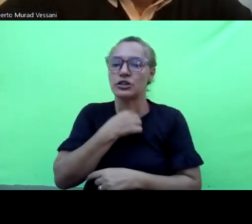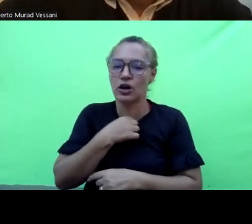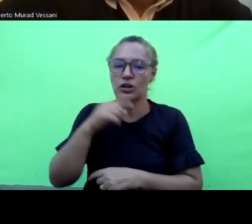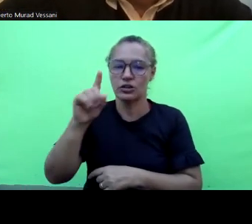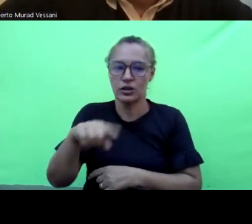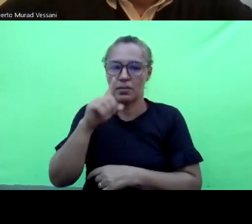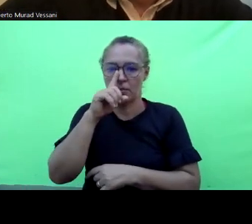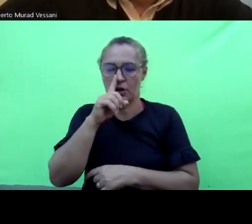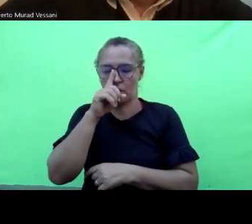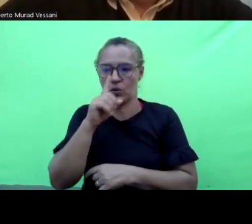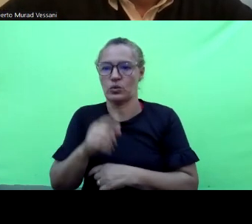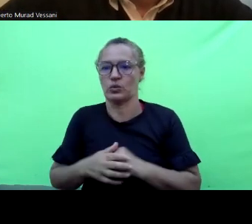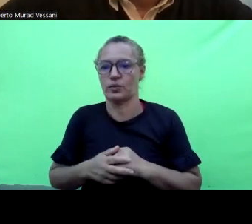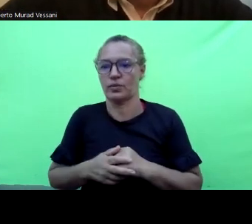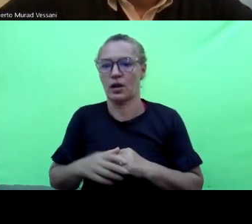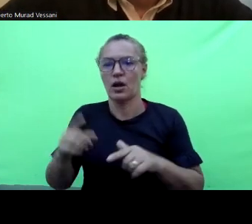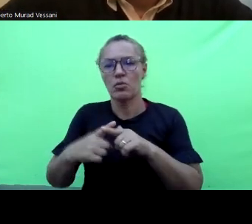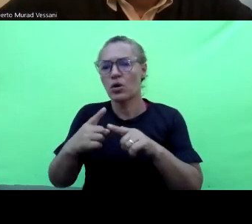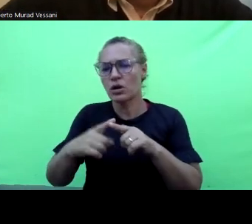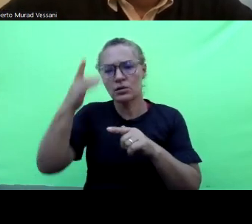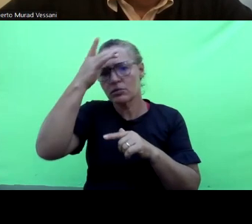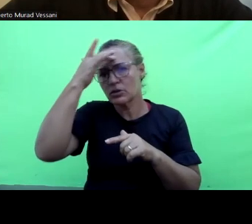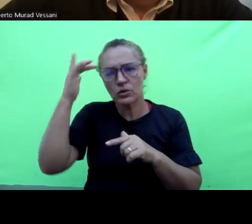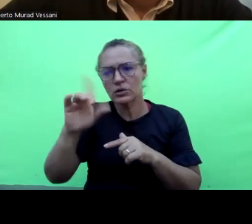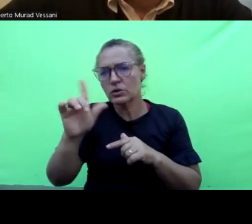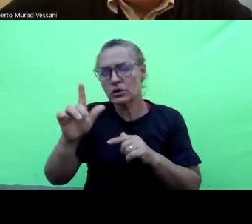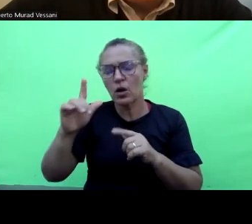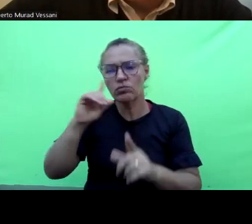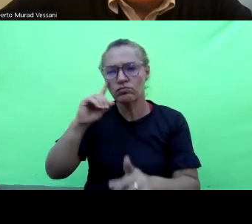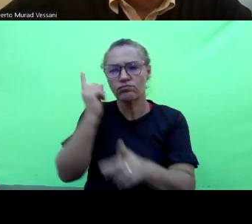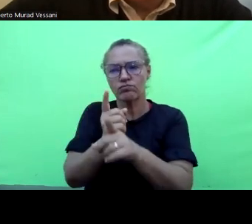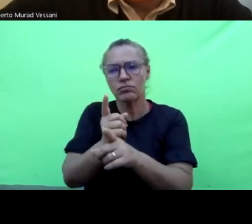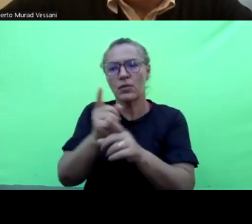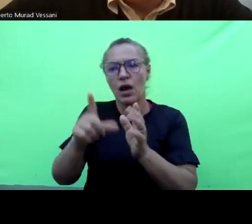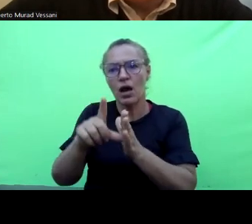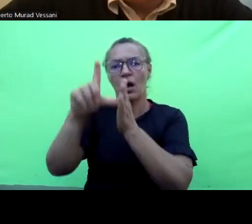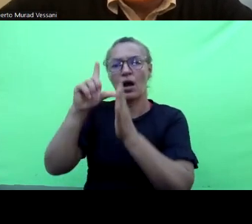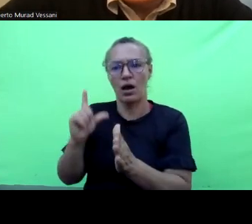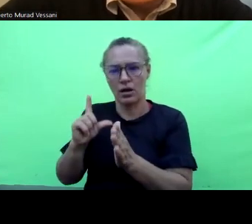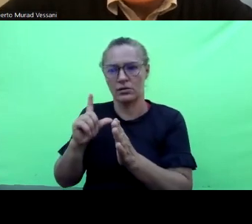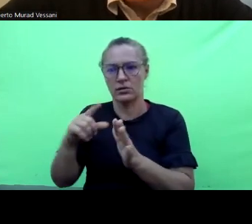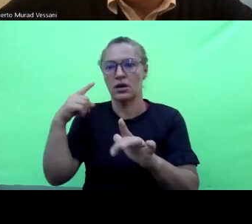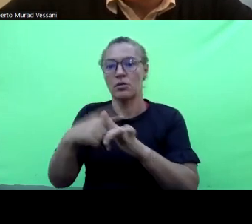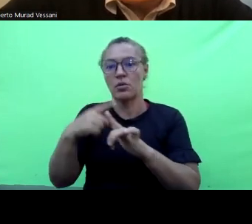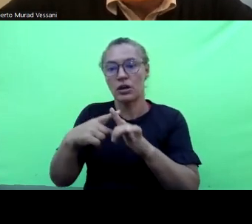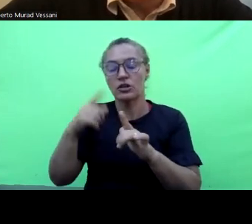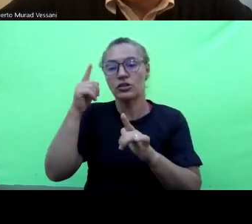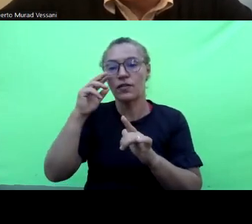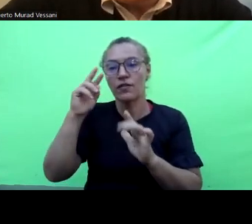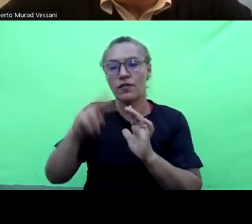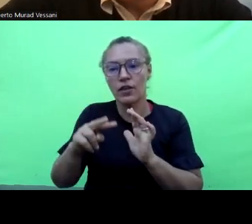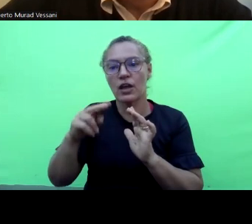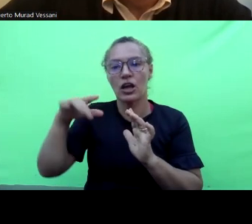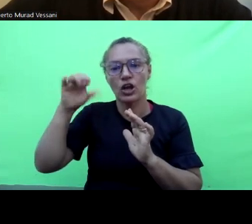Agora, por que que as pessoas não são diagnosticadas com essa doença mais cedo, né? A gente acaba ouvindo umas histórias muito ruins